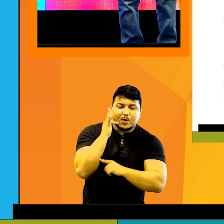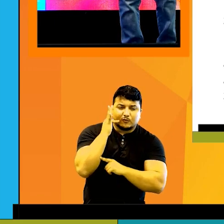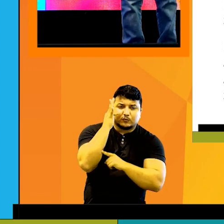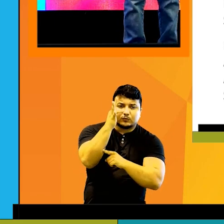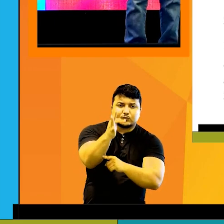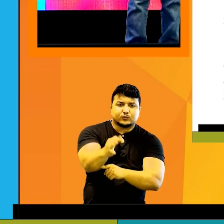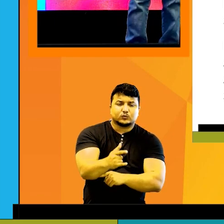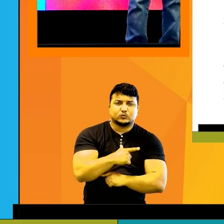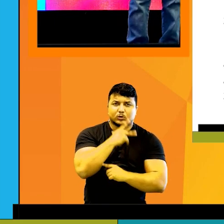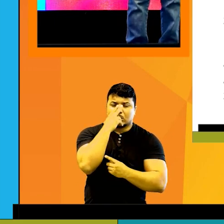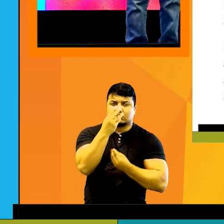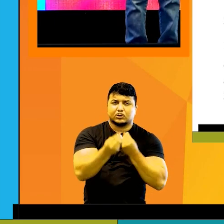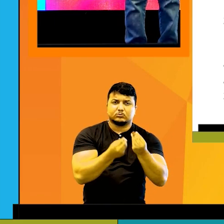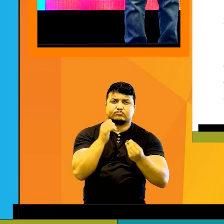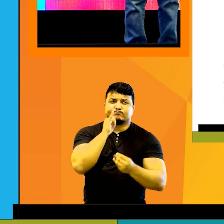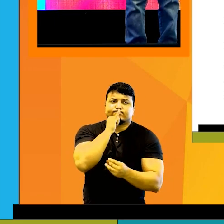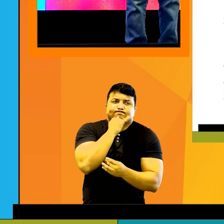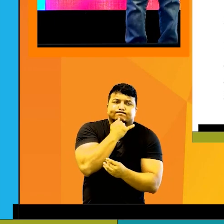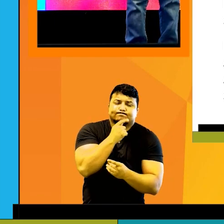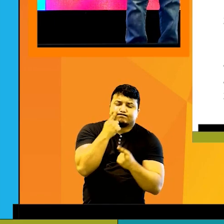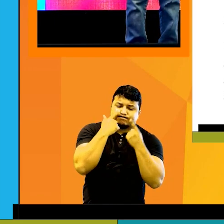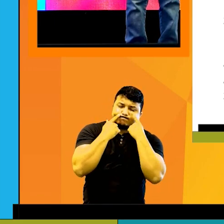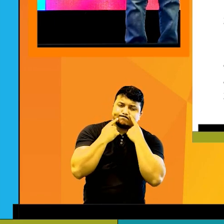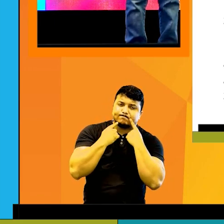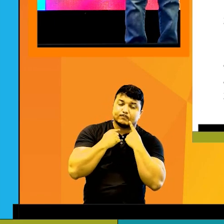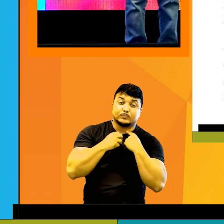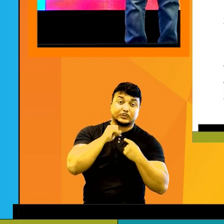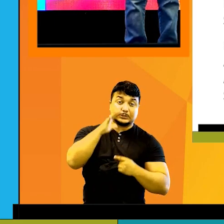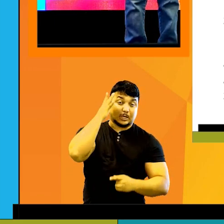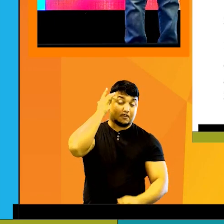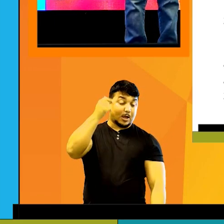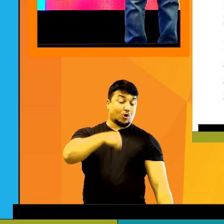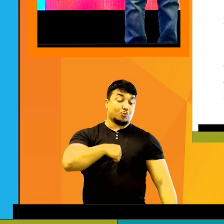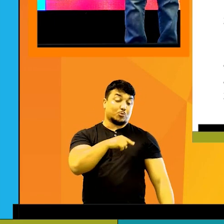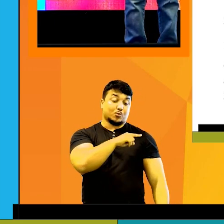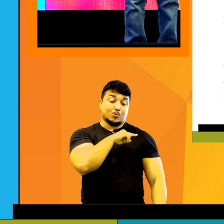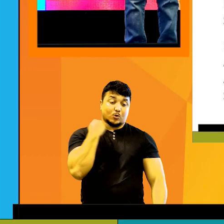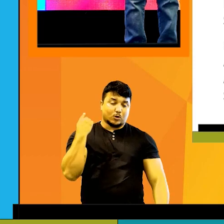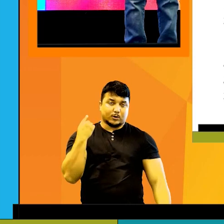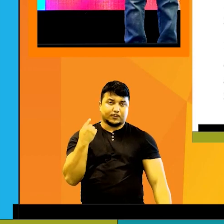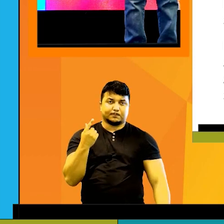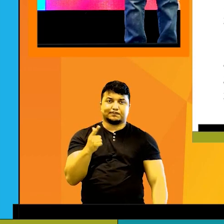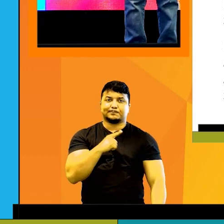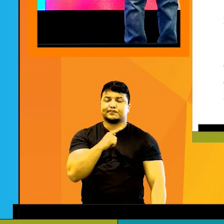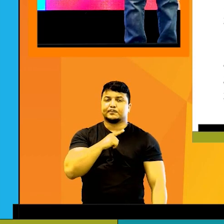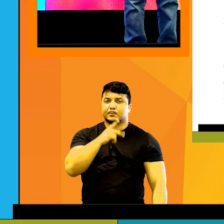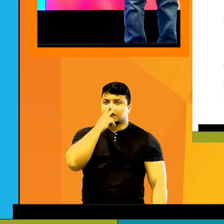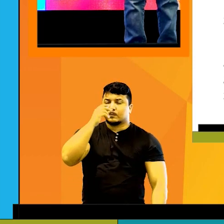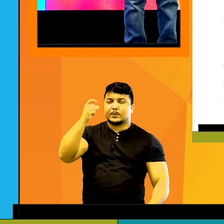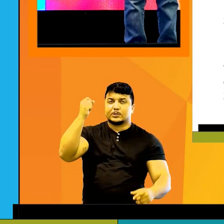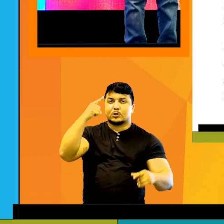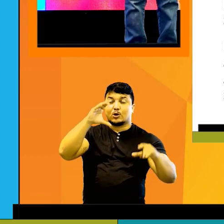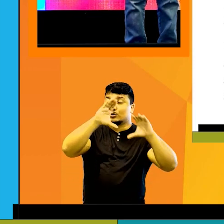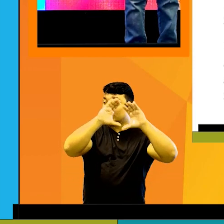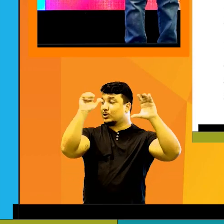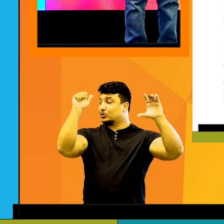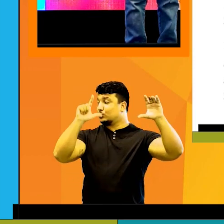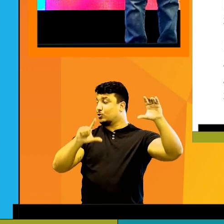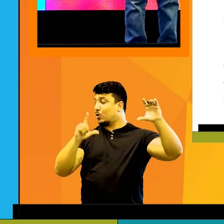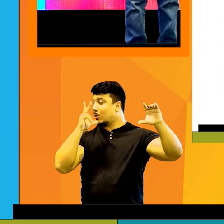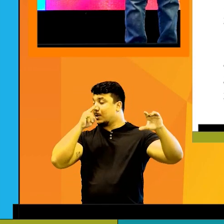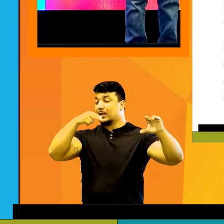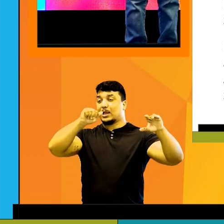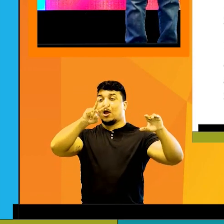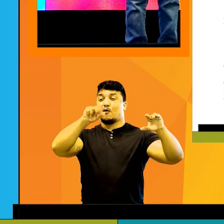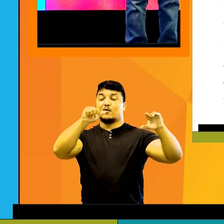eu perdera chorando essas coroas se eu morresse amanhã. Que sol, que céu azul, que doce